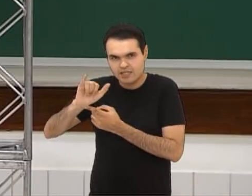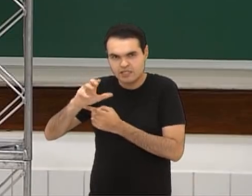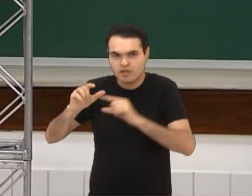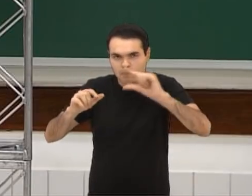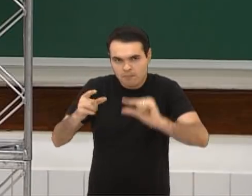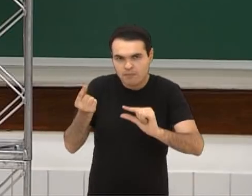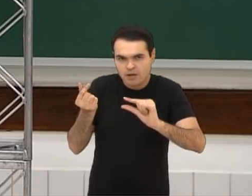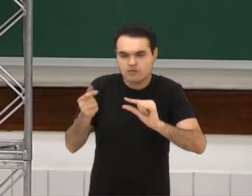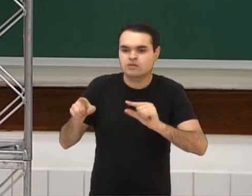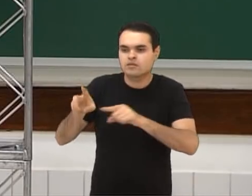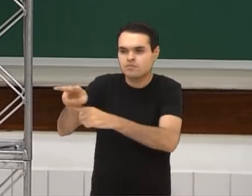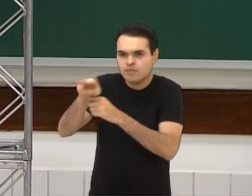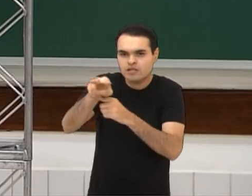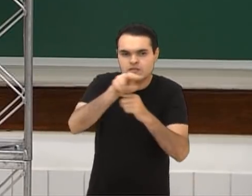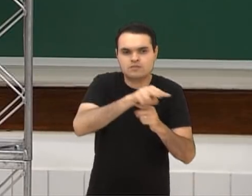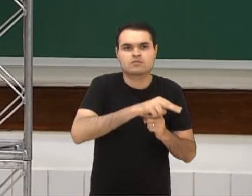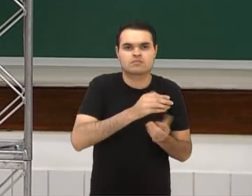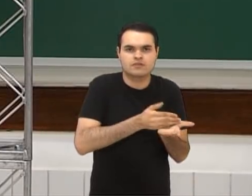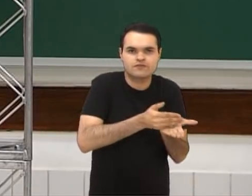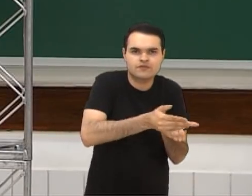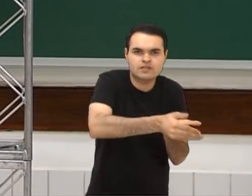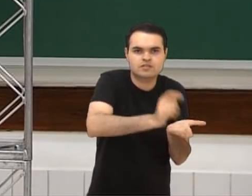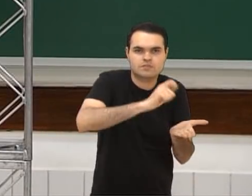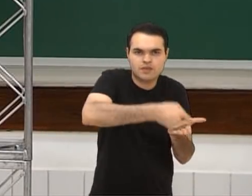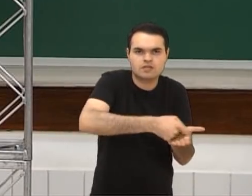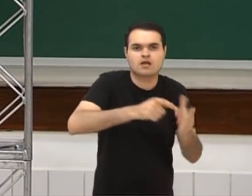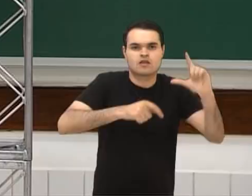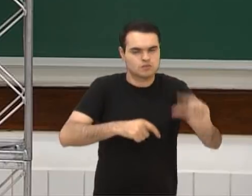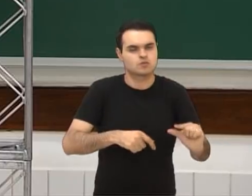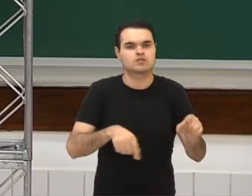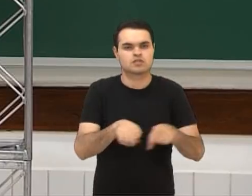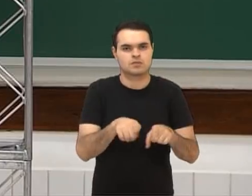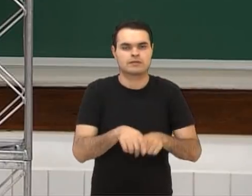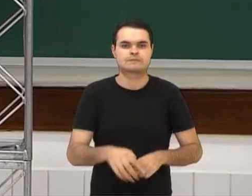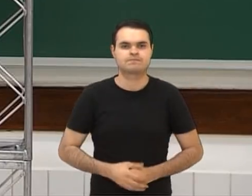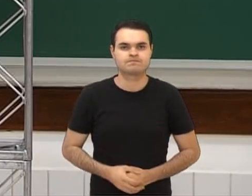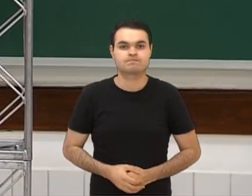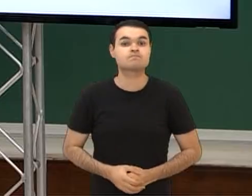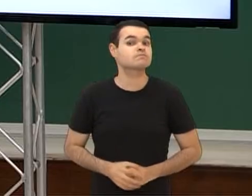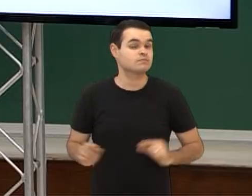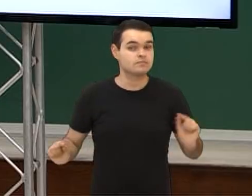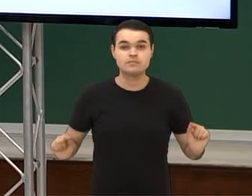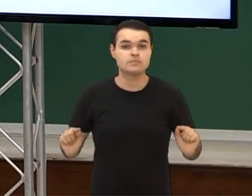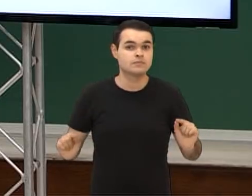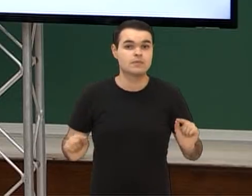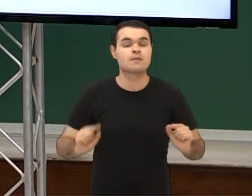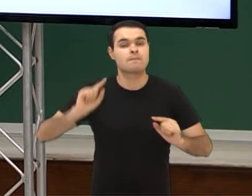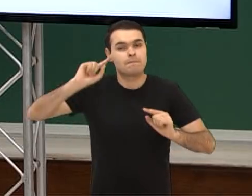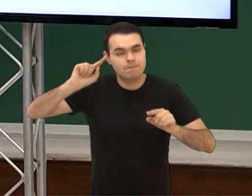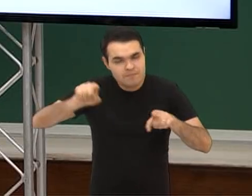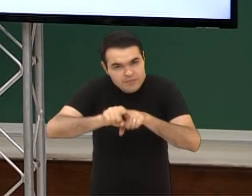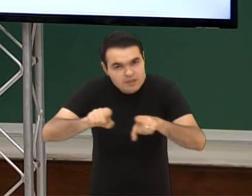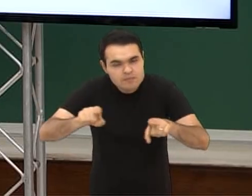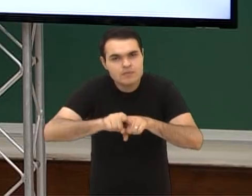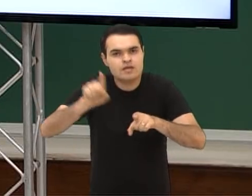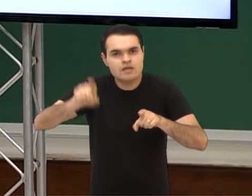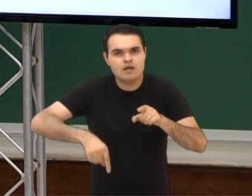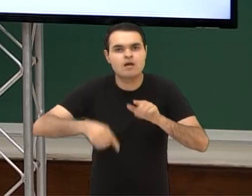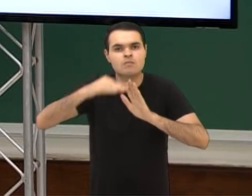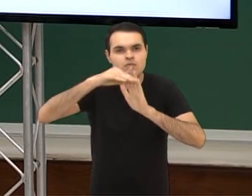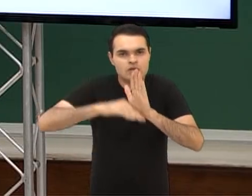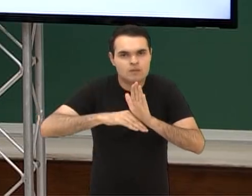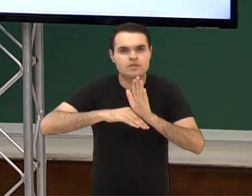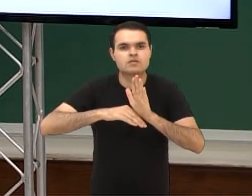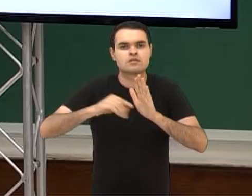barateando o valor dos empréstimos, dos financiamentos para a população. E ainda, fez o programa de concessão